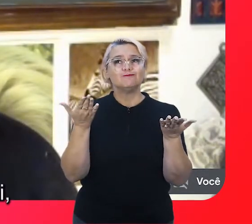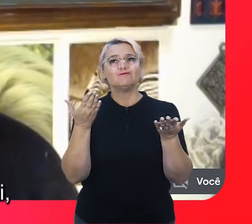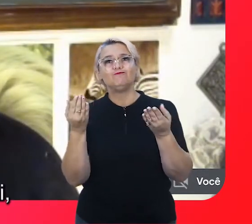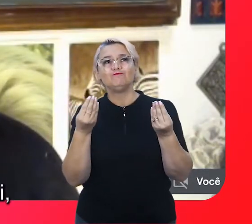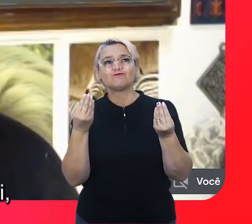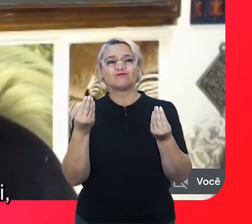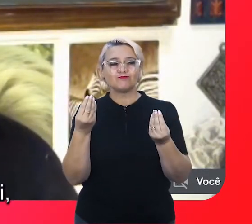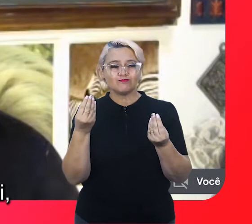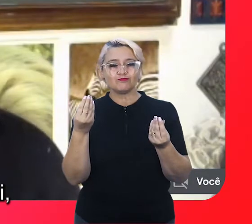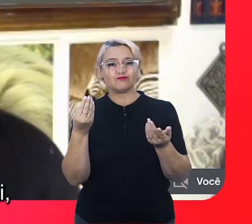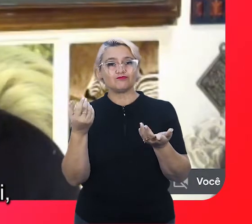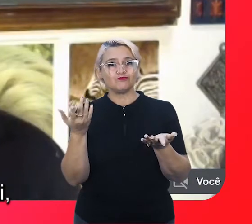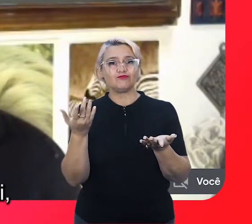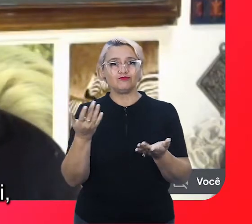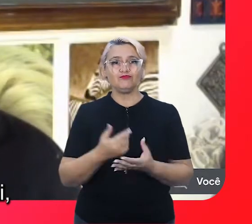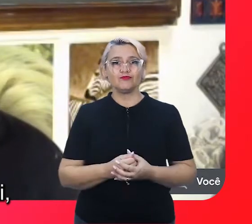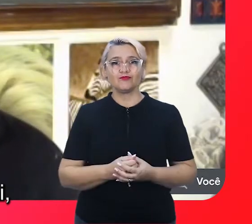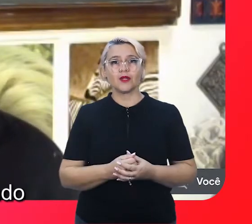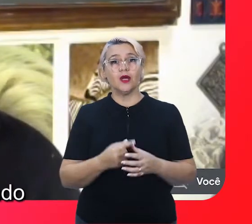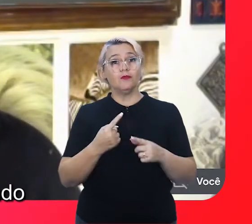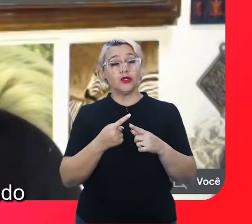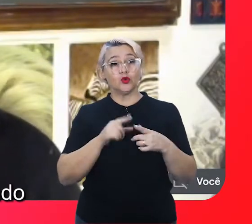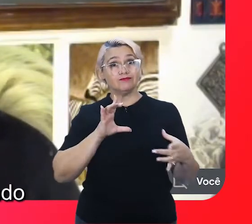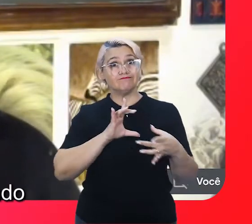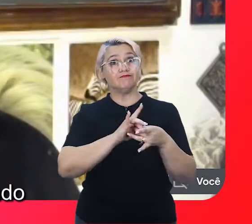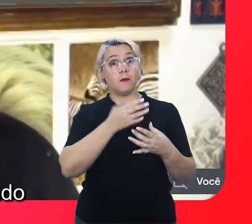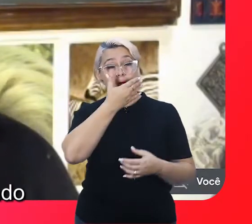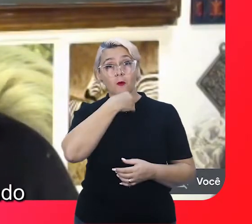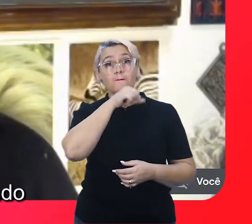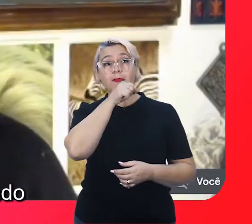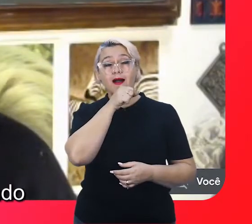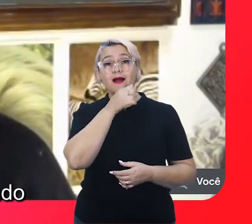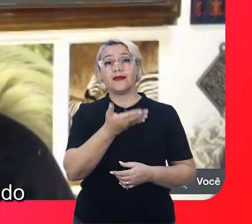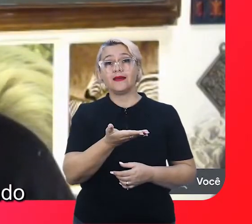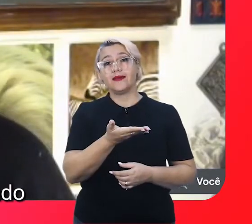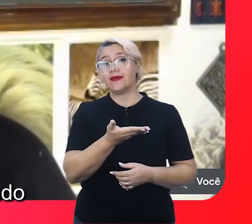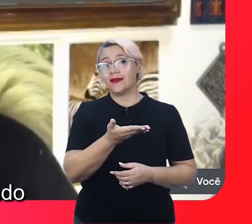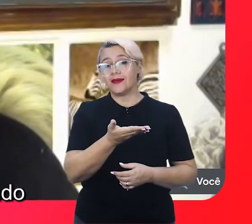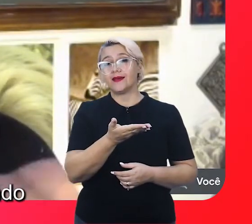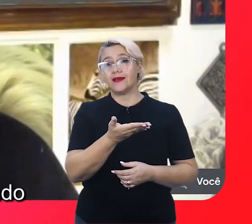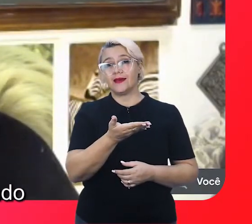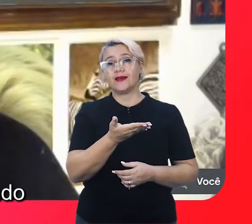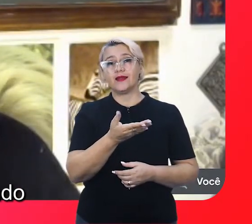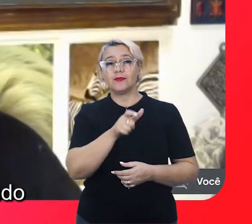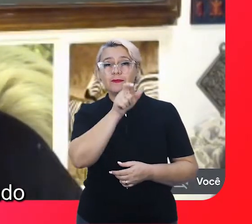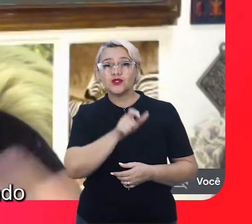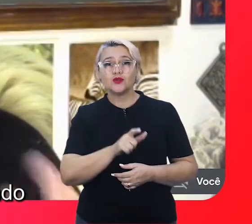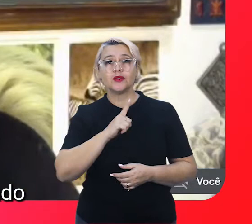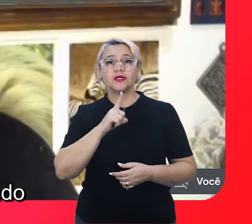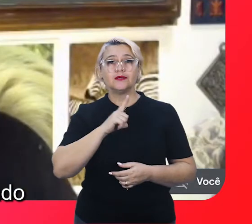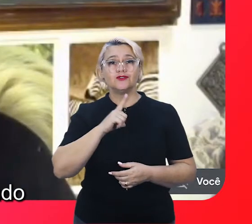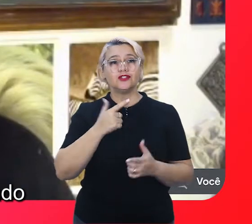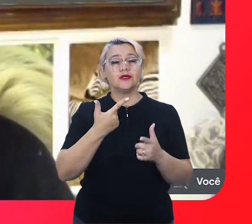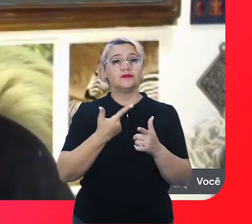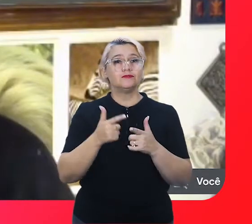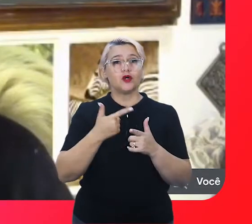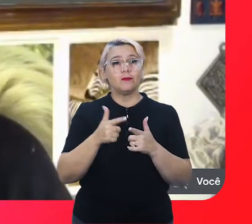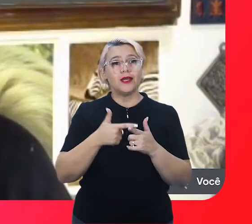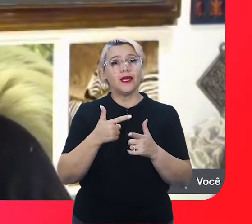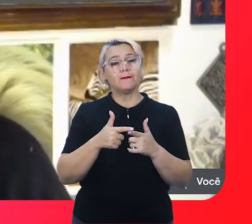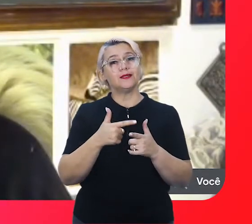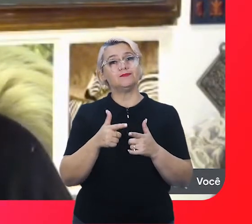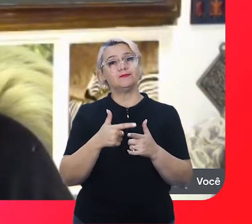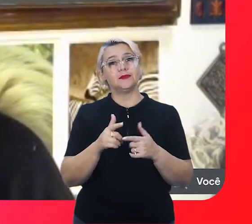até porque eu era muito ligada a meu pai, que era uma pessoa que também estava ainda se recuperando